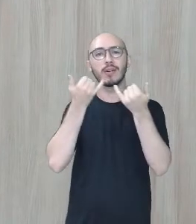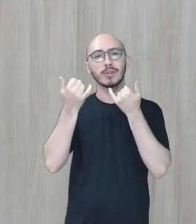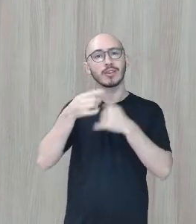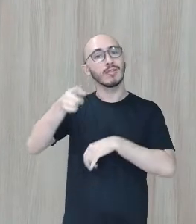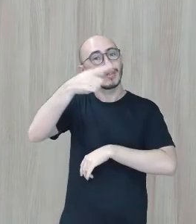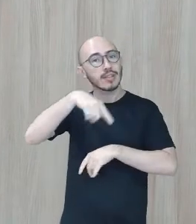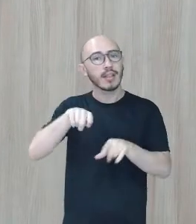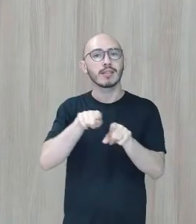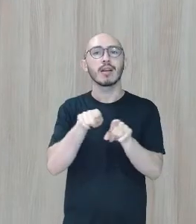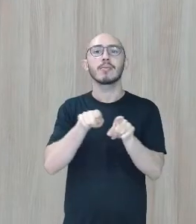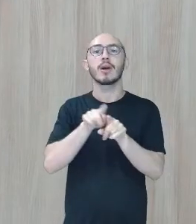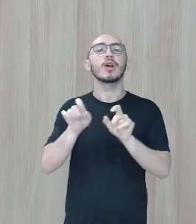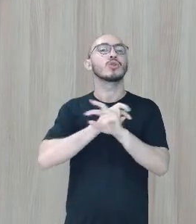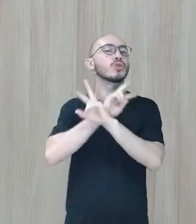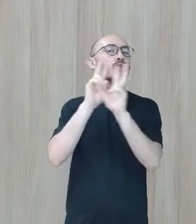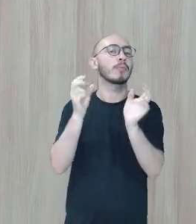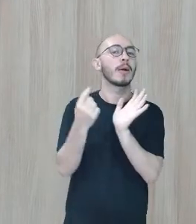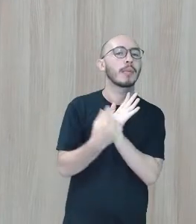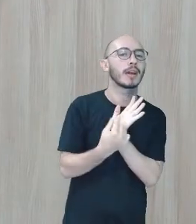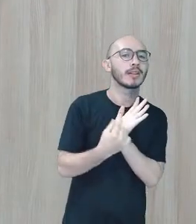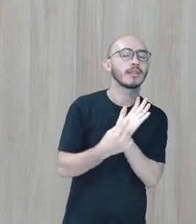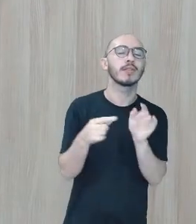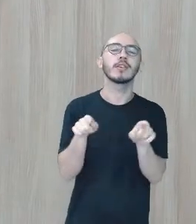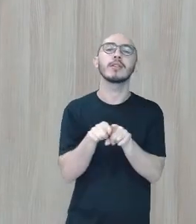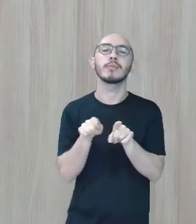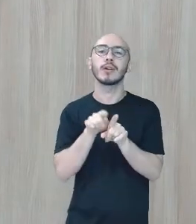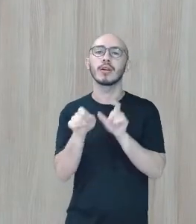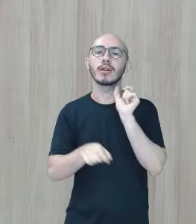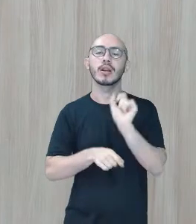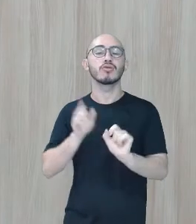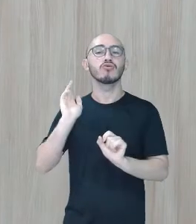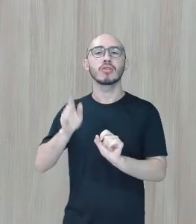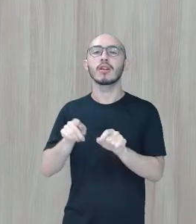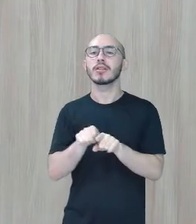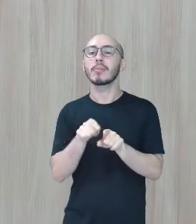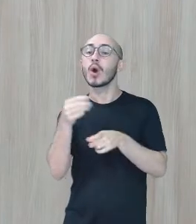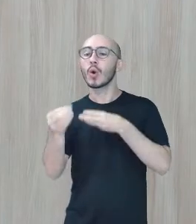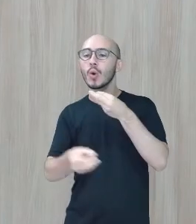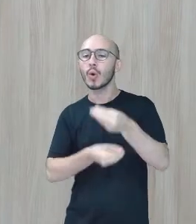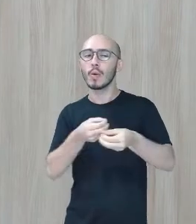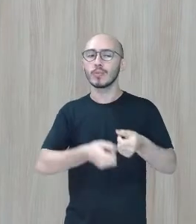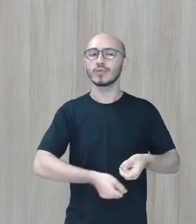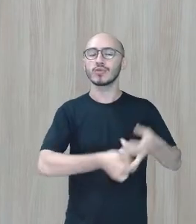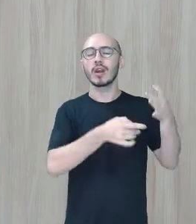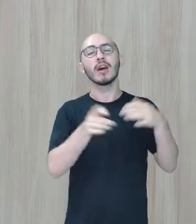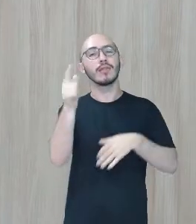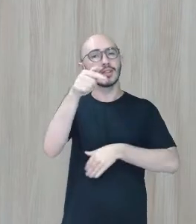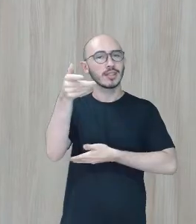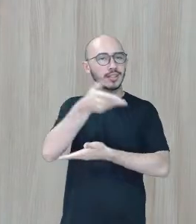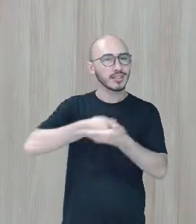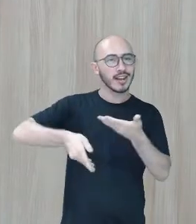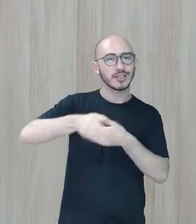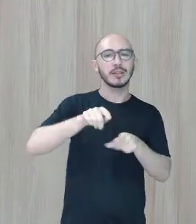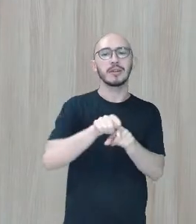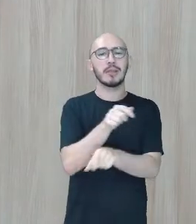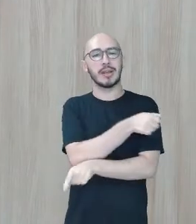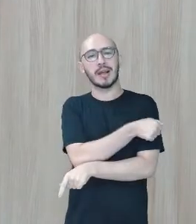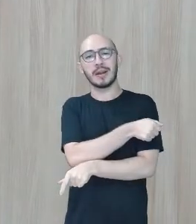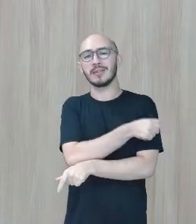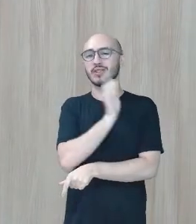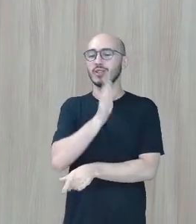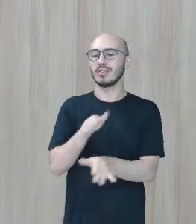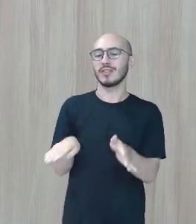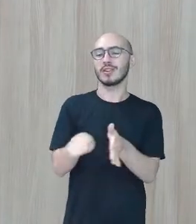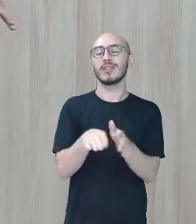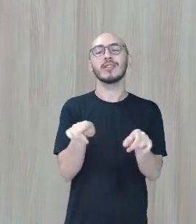para você sobre o aplicativo, certo? E já vai me falando aí como é que está a relação do chat aí, se a galera já chegou e